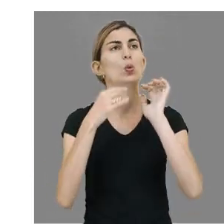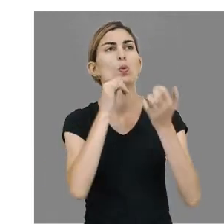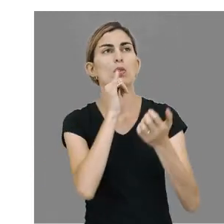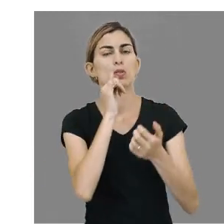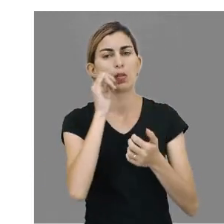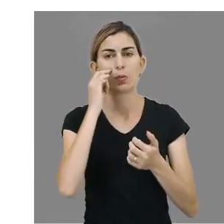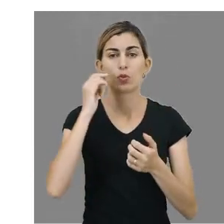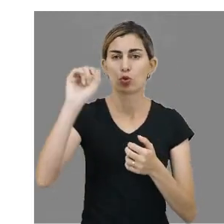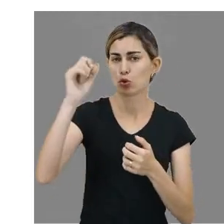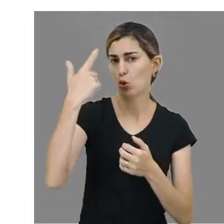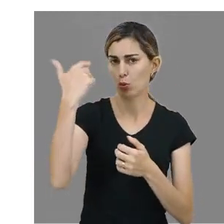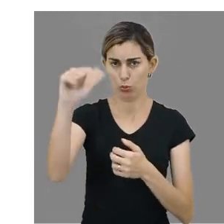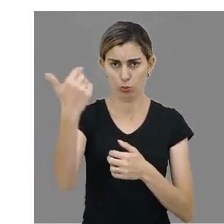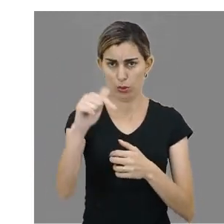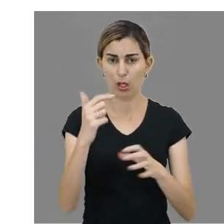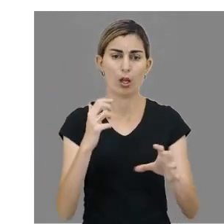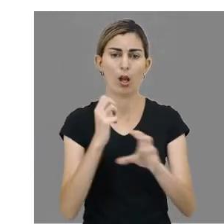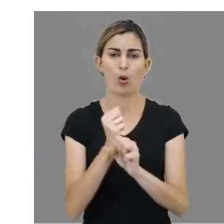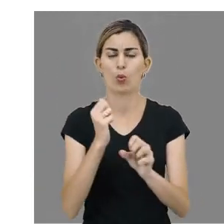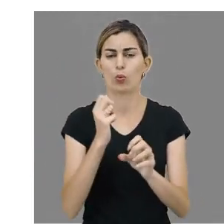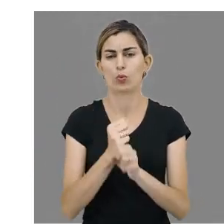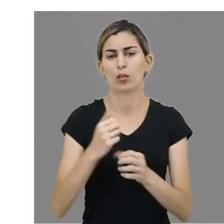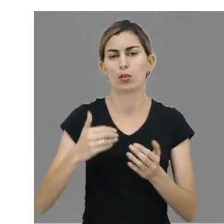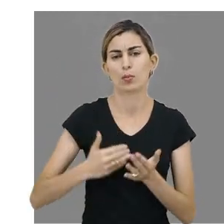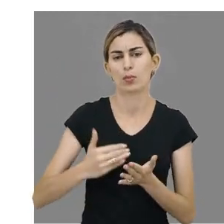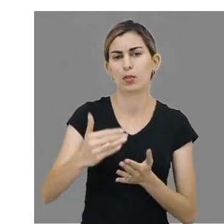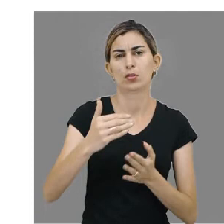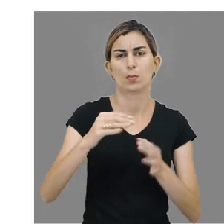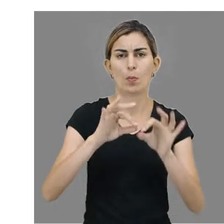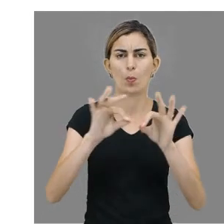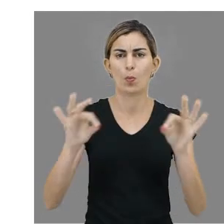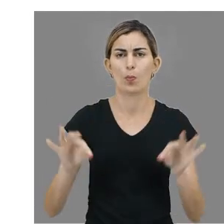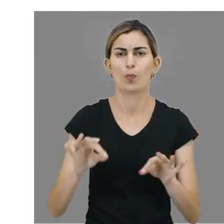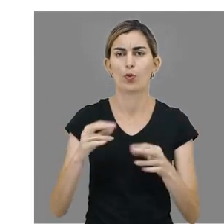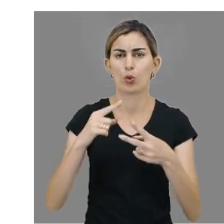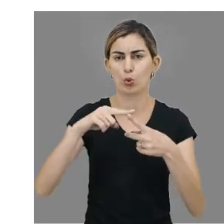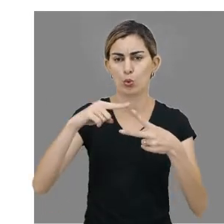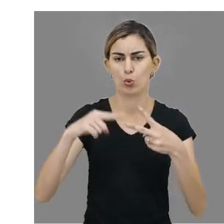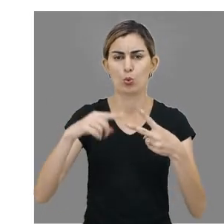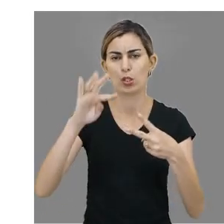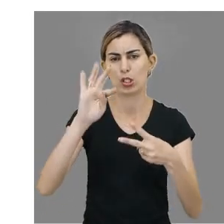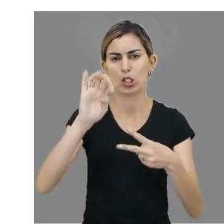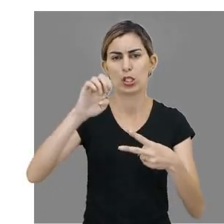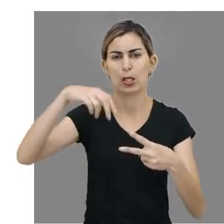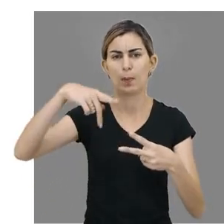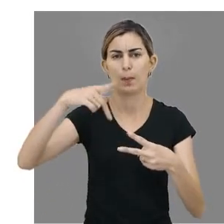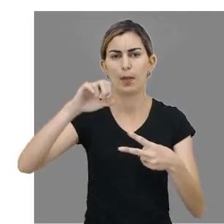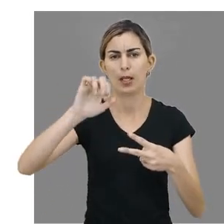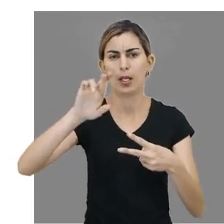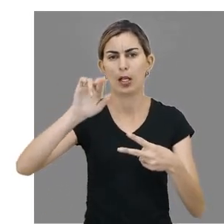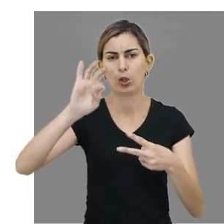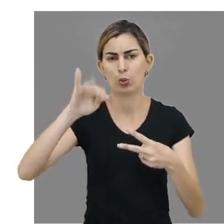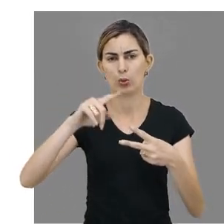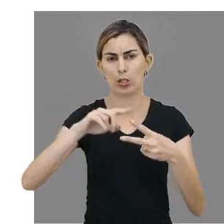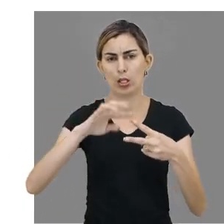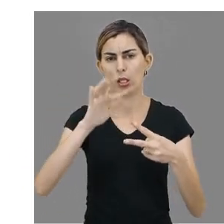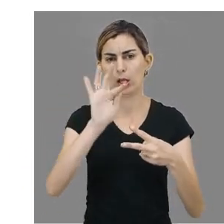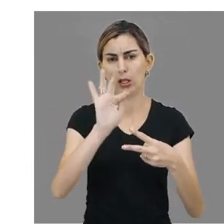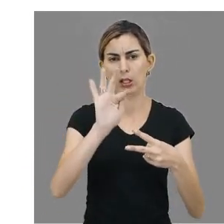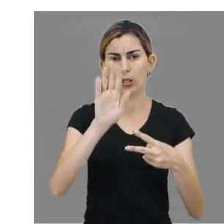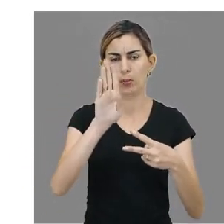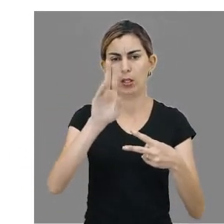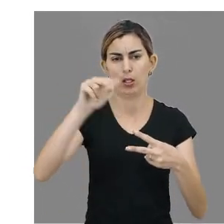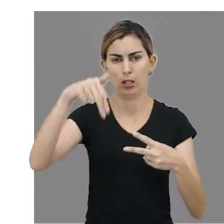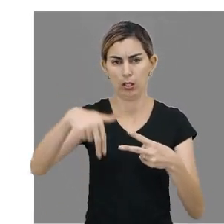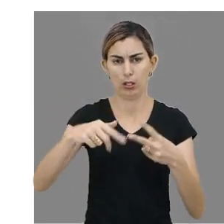da carga solar, ele é calculado a partir da medição de duas temperaturas, a TBN e a